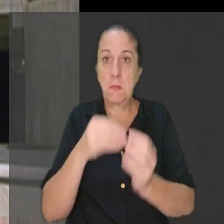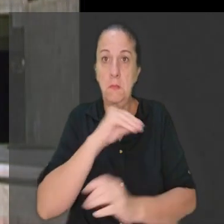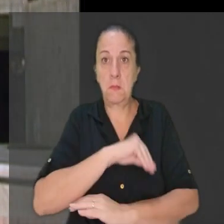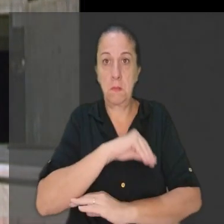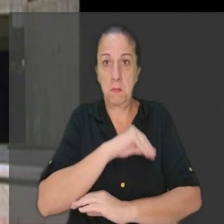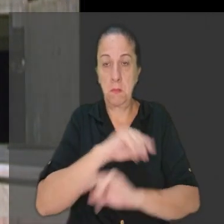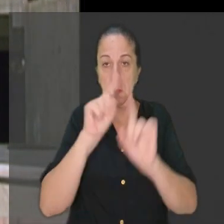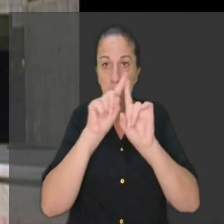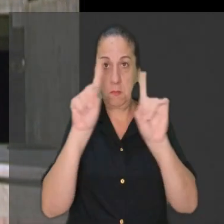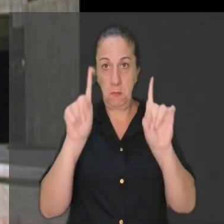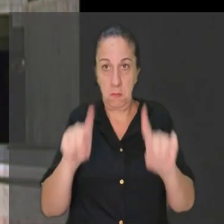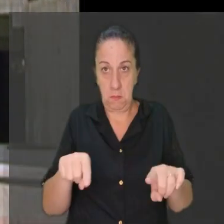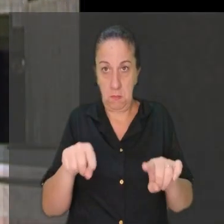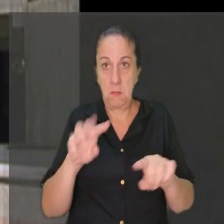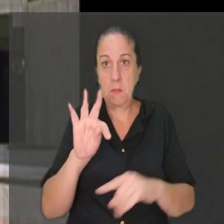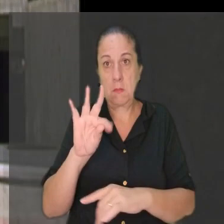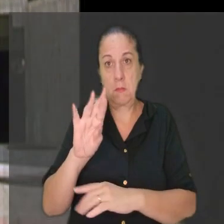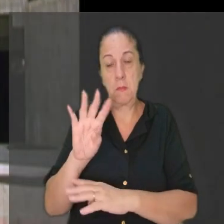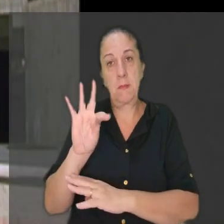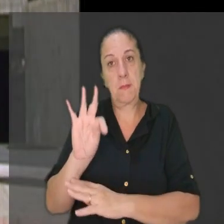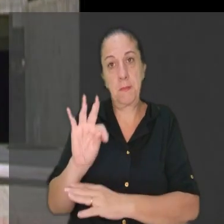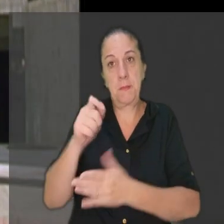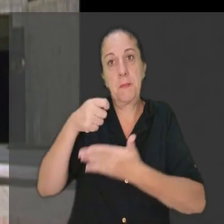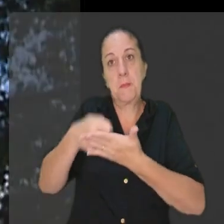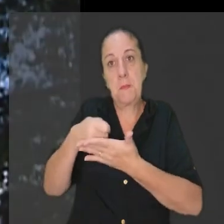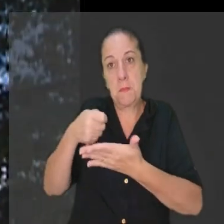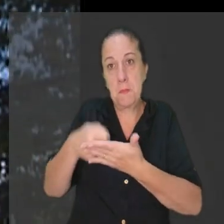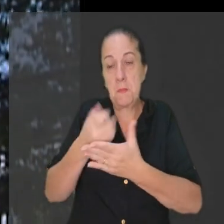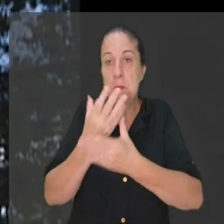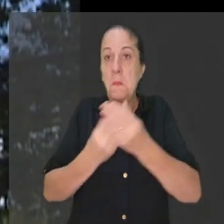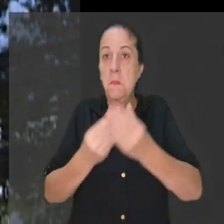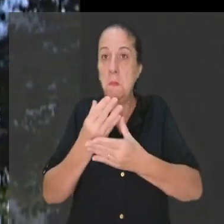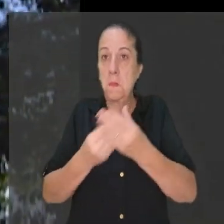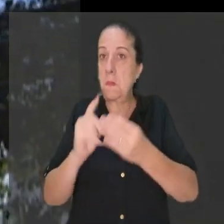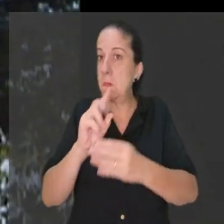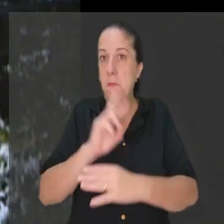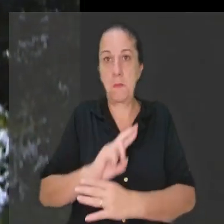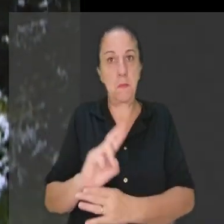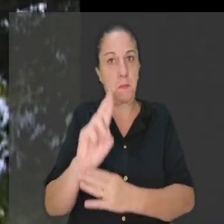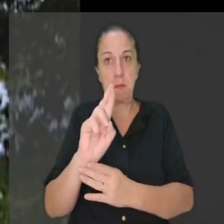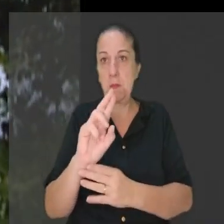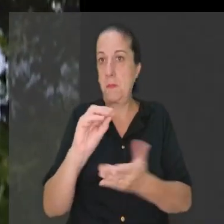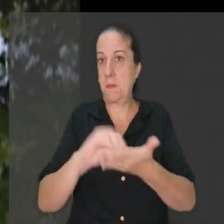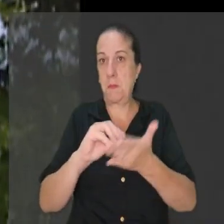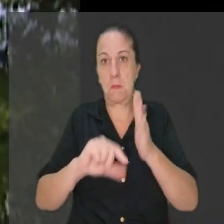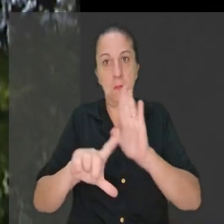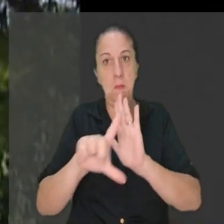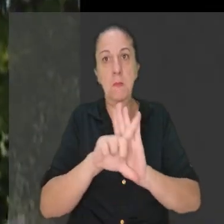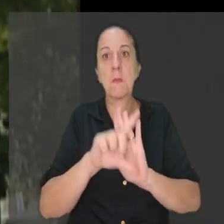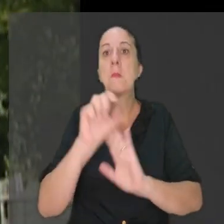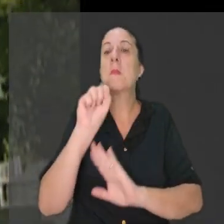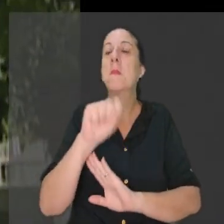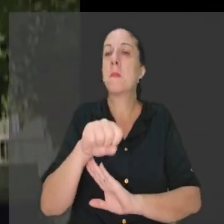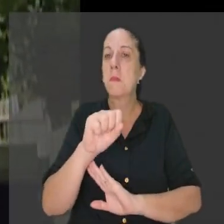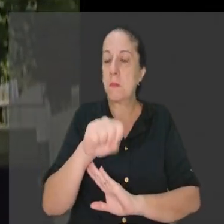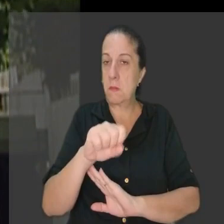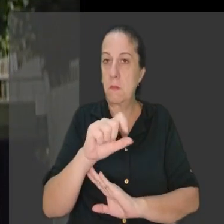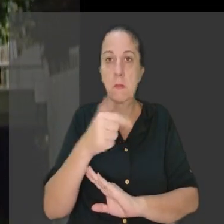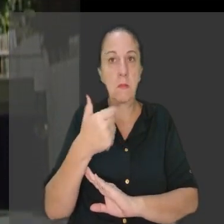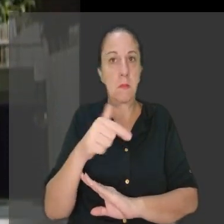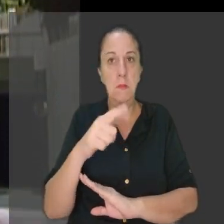ao empregado. Segundo o TRT, a cobrança de produtividade não representa ilegalidade